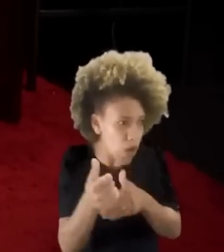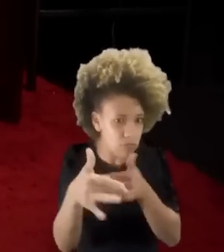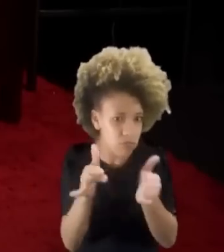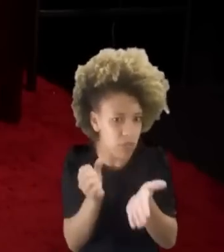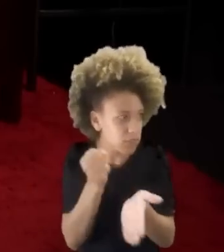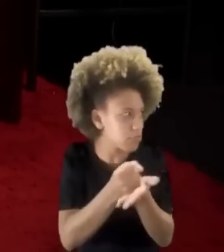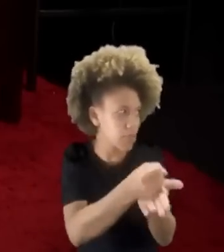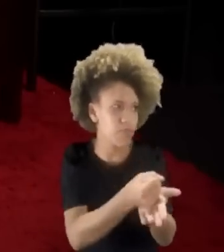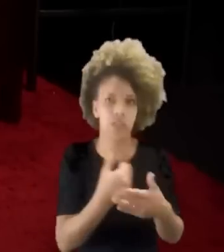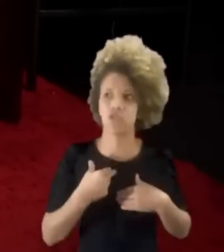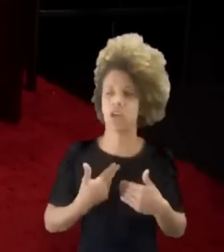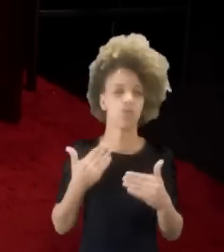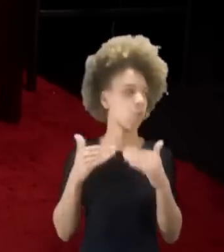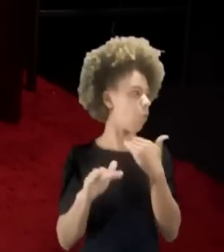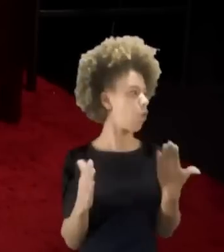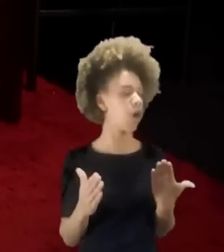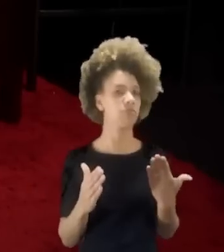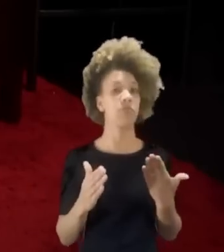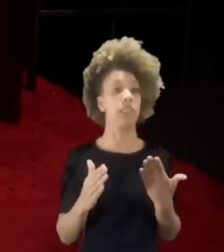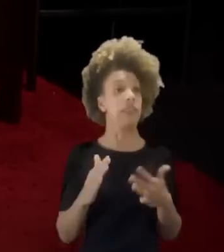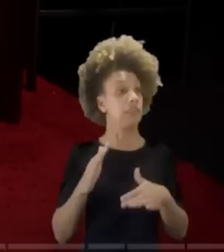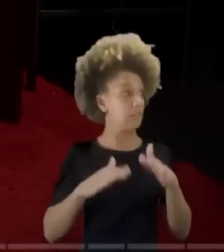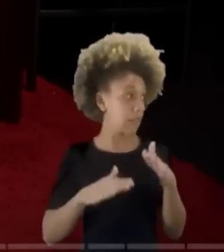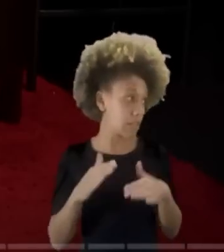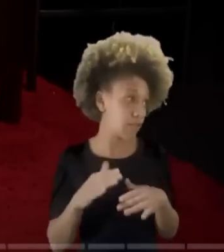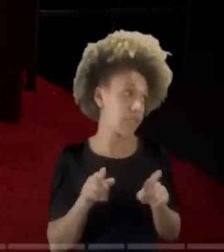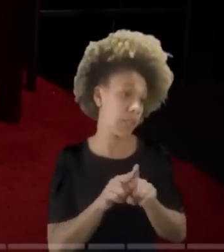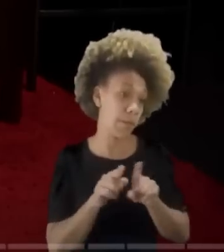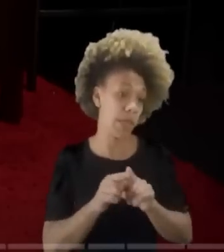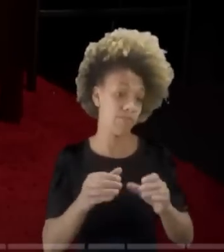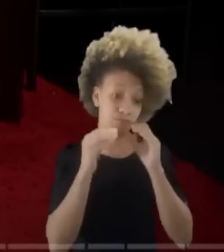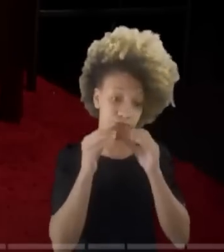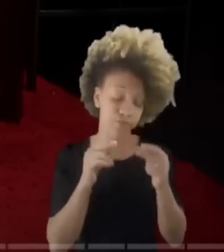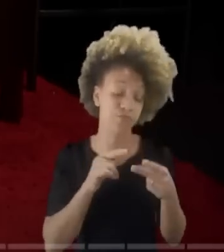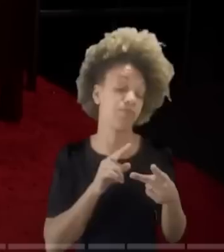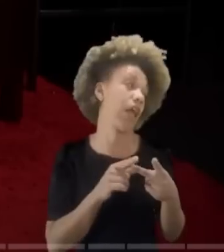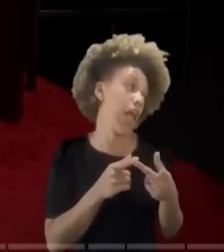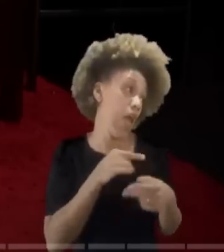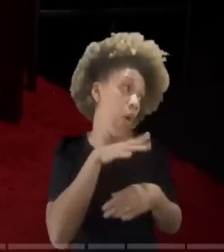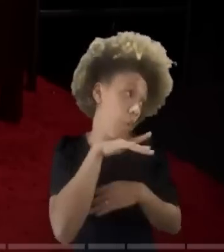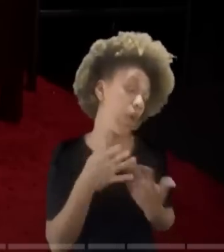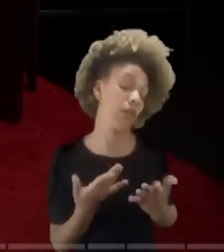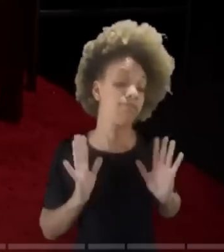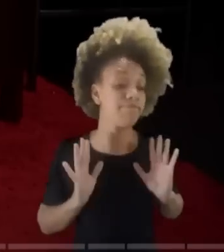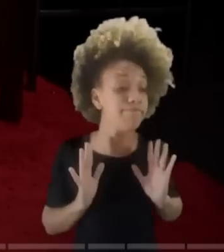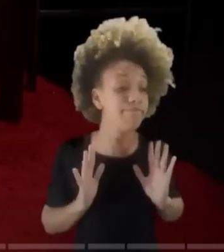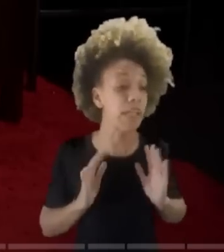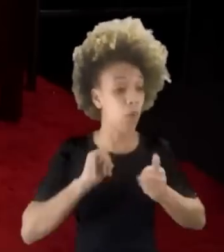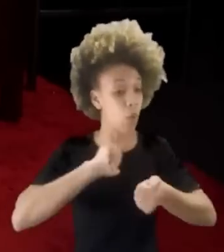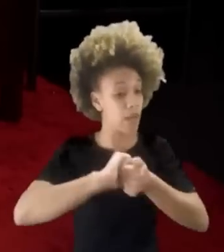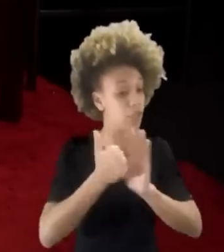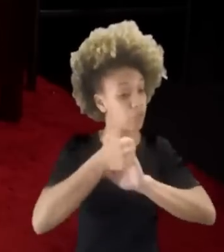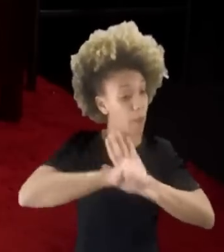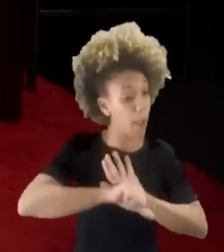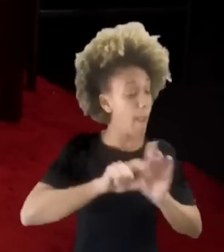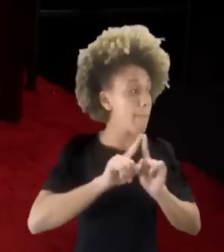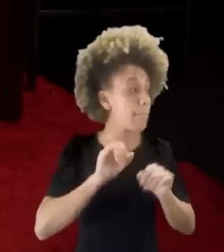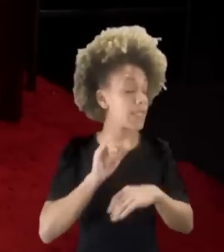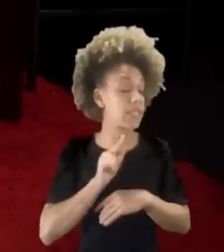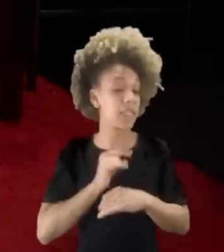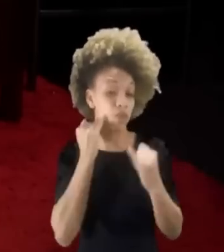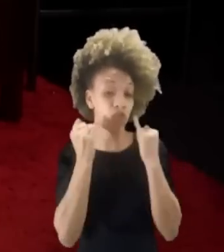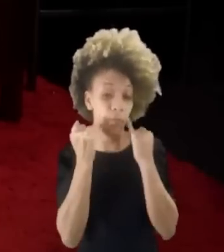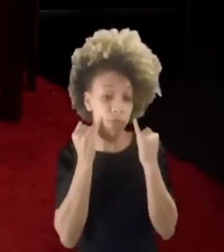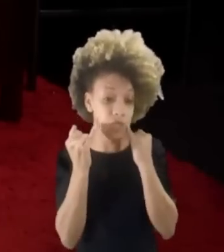você já ficou indignado já ficou indignado teu hambúrguer e azedar o hambúrguer ou seja se isso vem aqui e se você tem